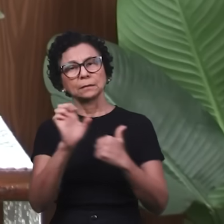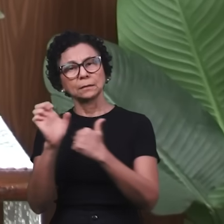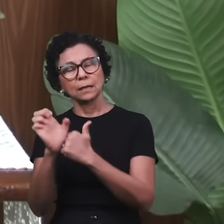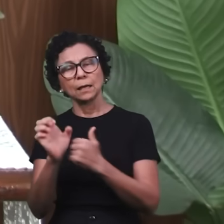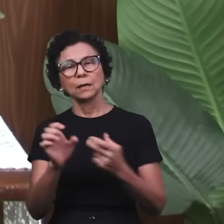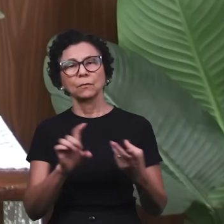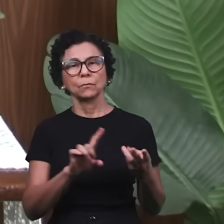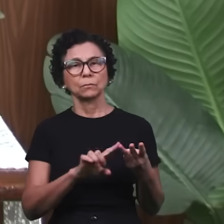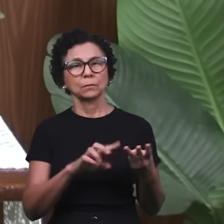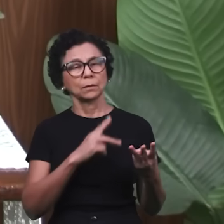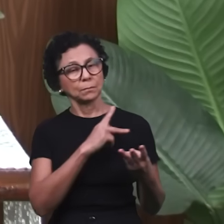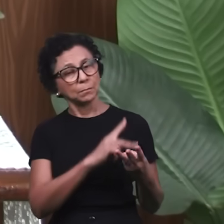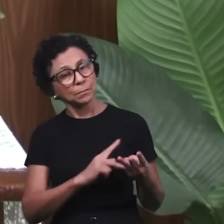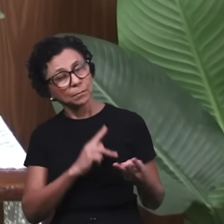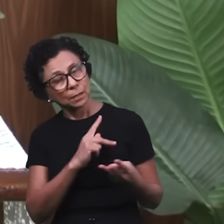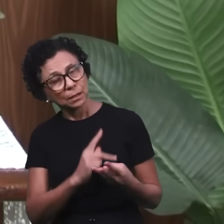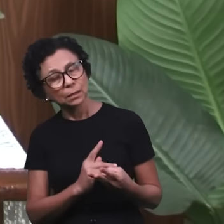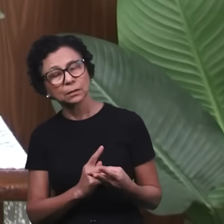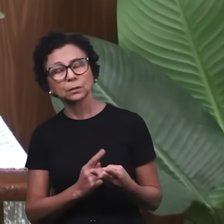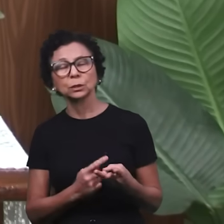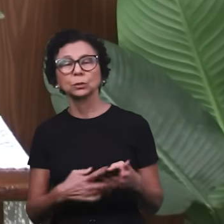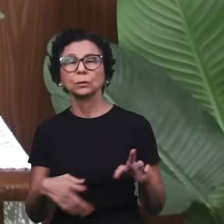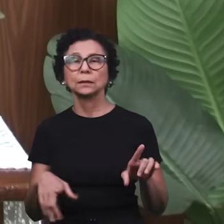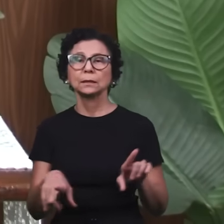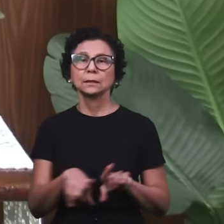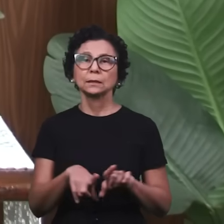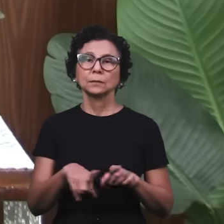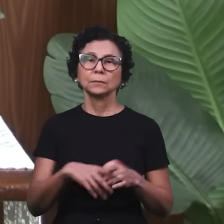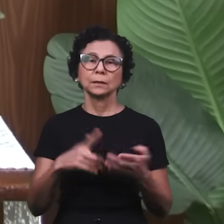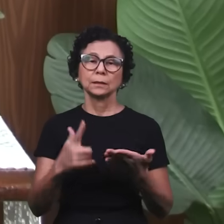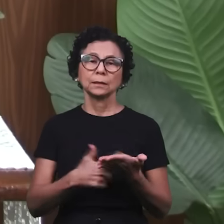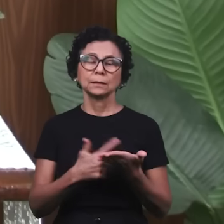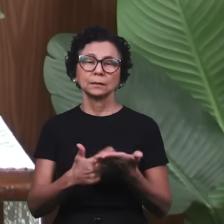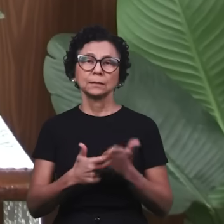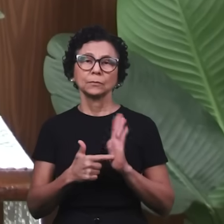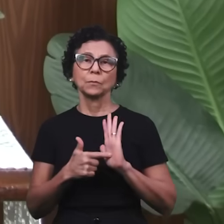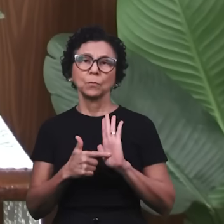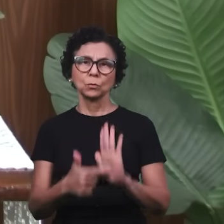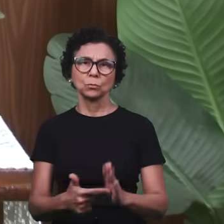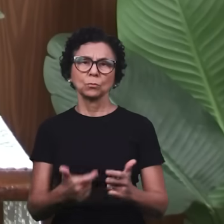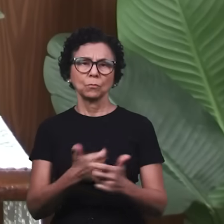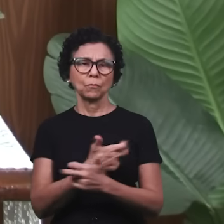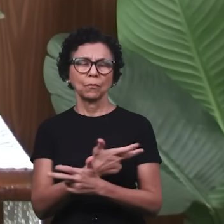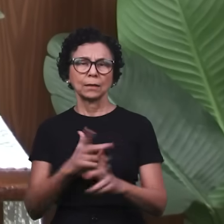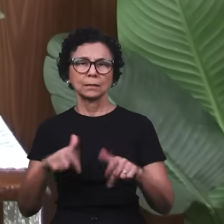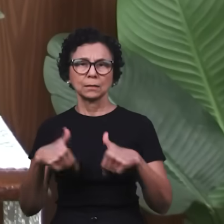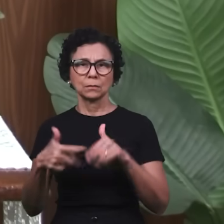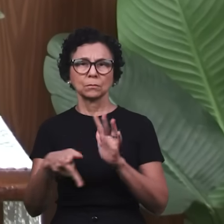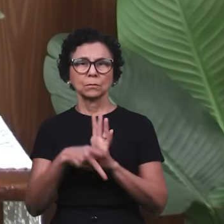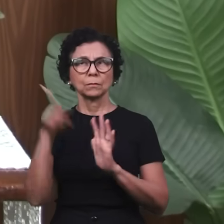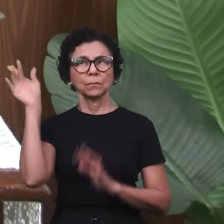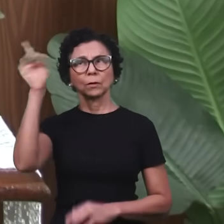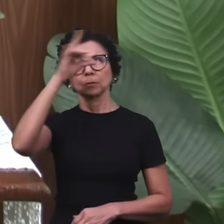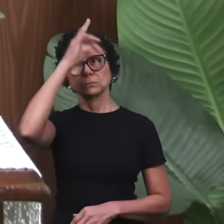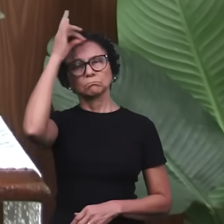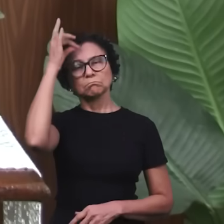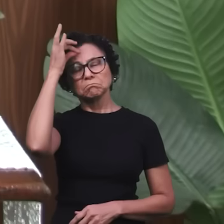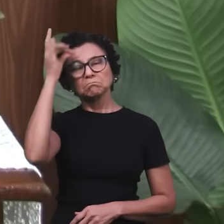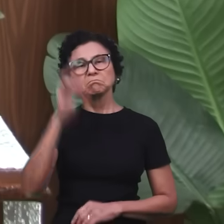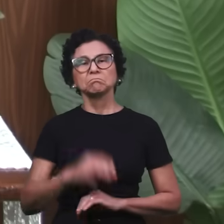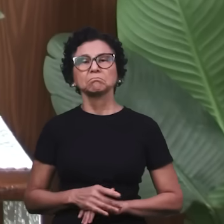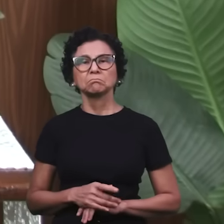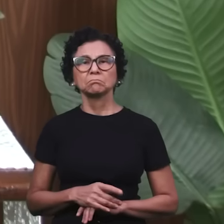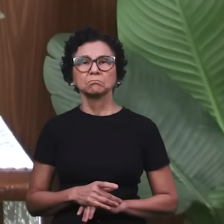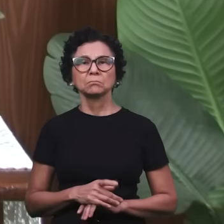de Atos, ele também citou atos que foram realizados pelo Espírito Santo na vida de algumas